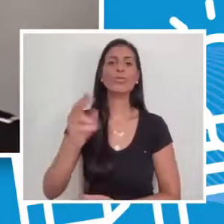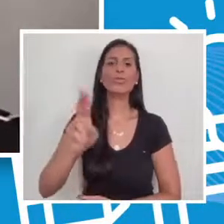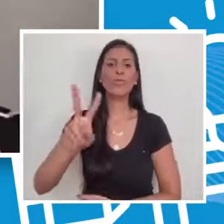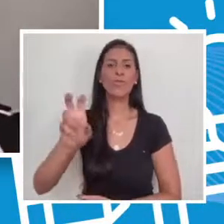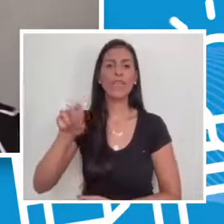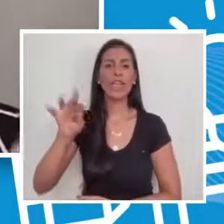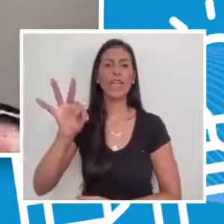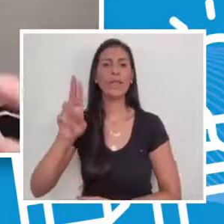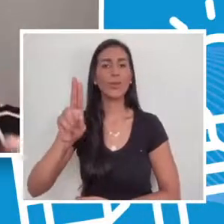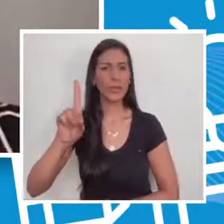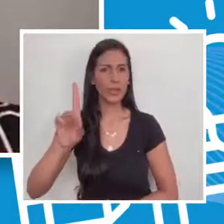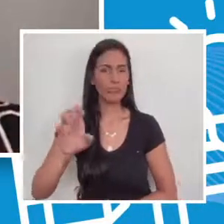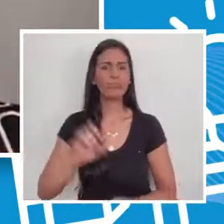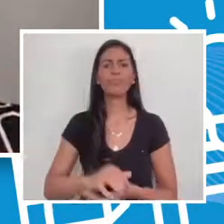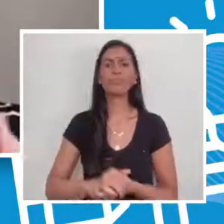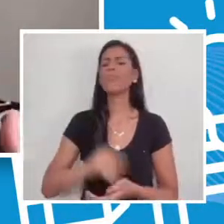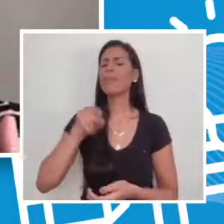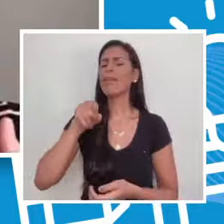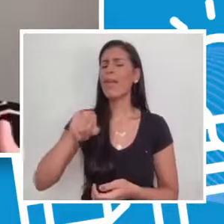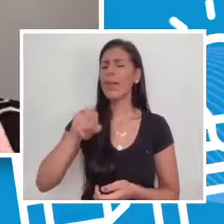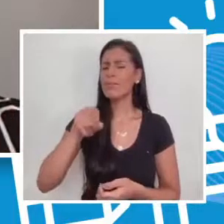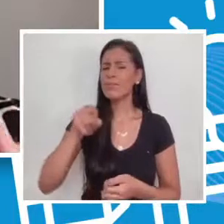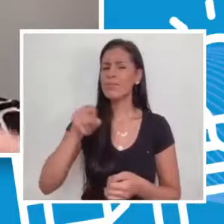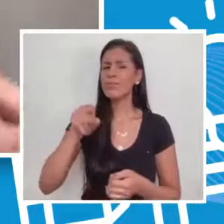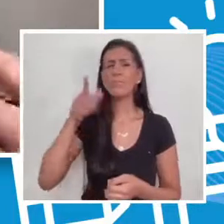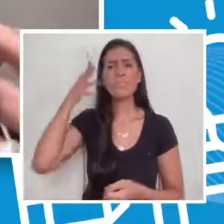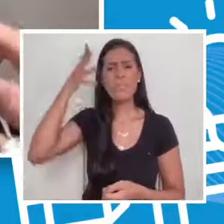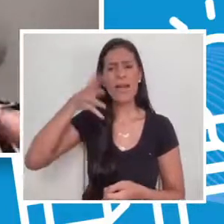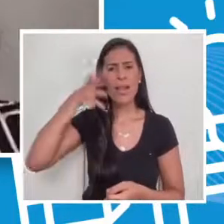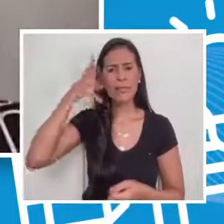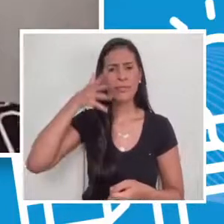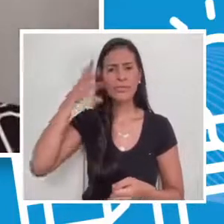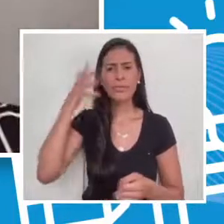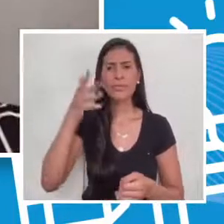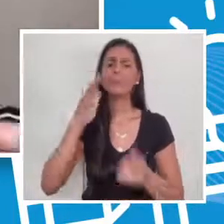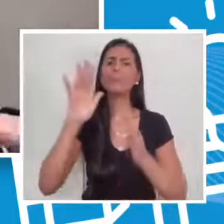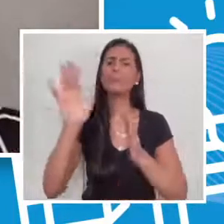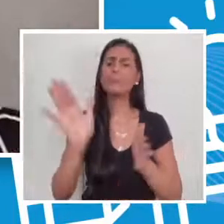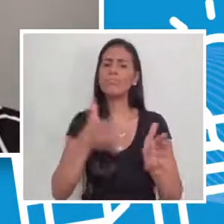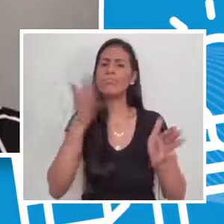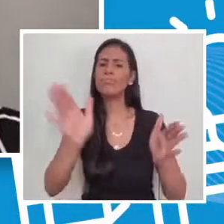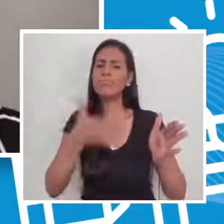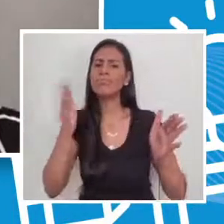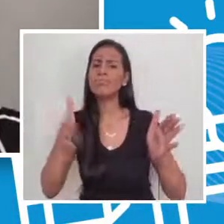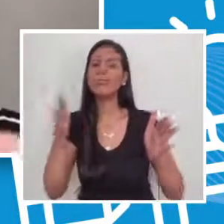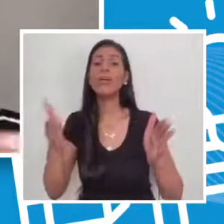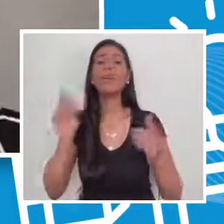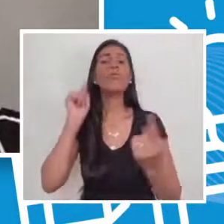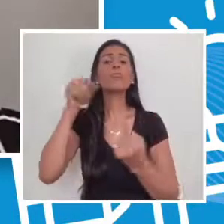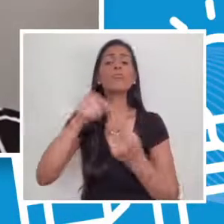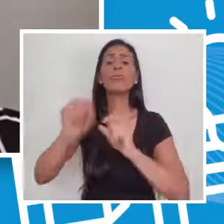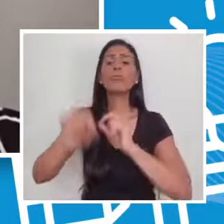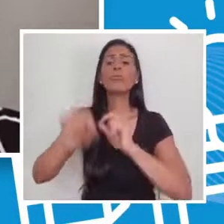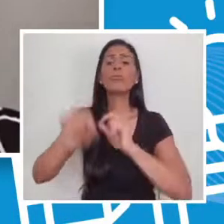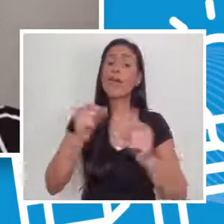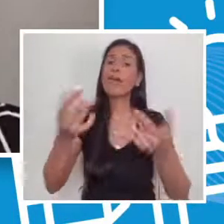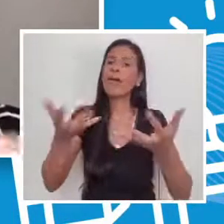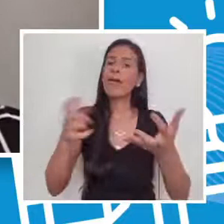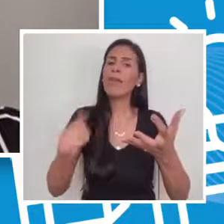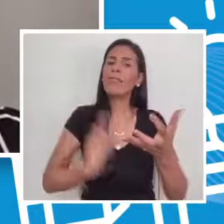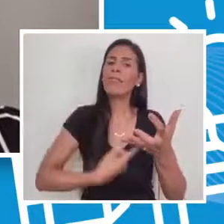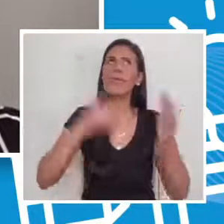convidar a conversar sobre que novo modelo de educação precisamos